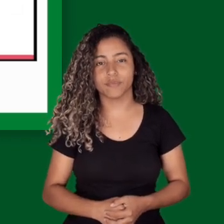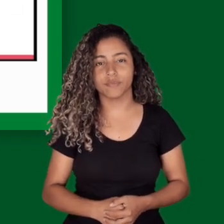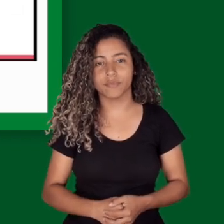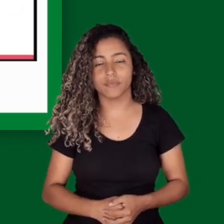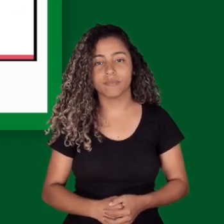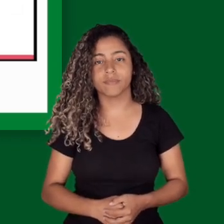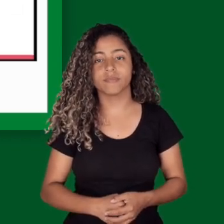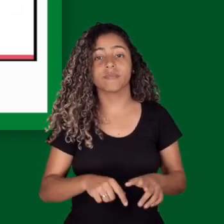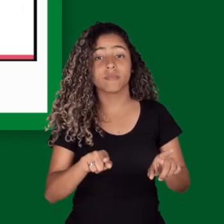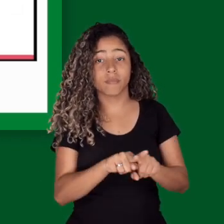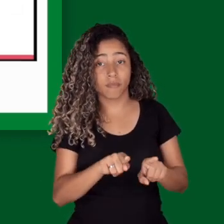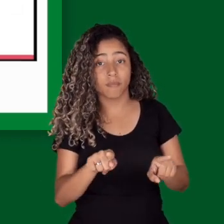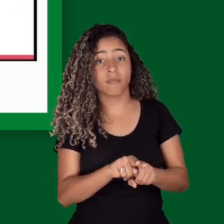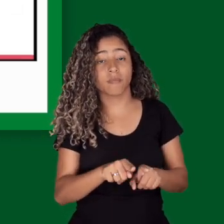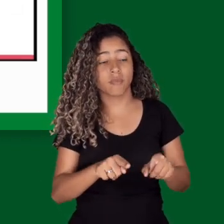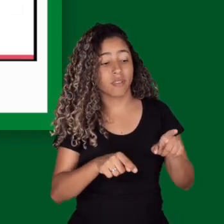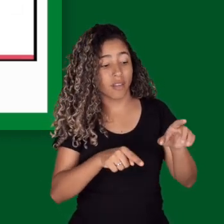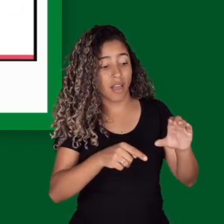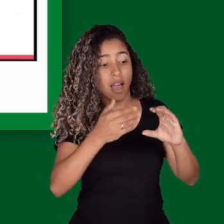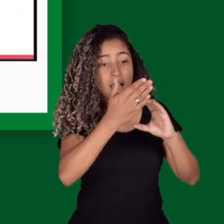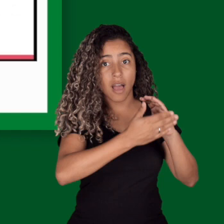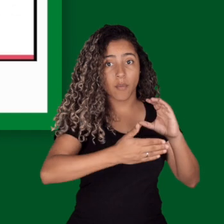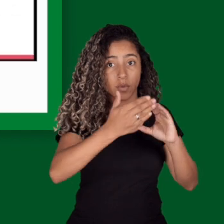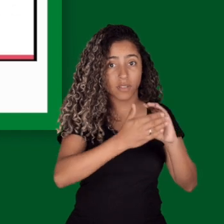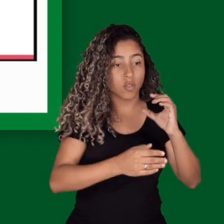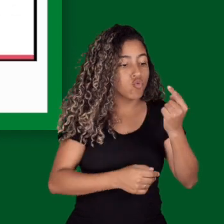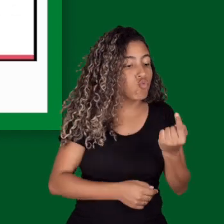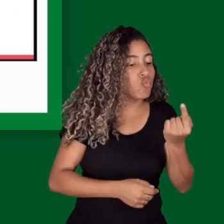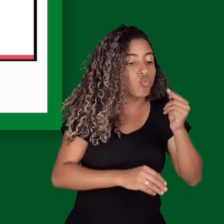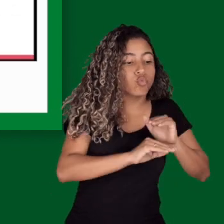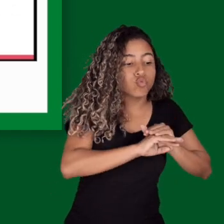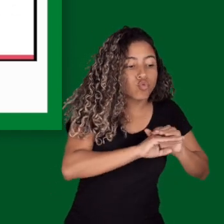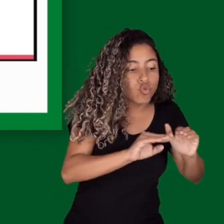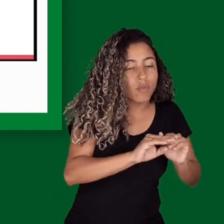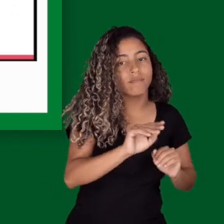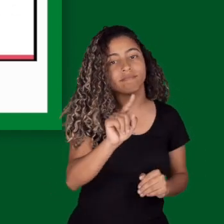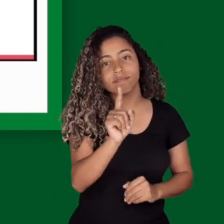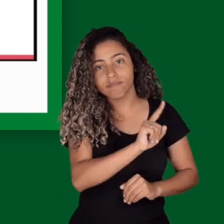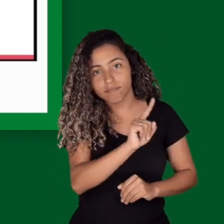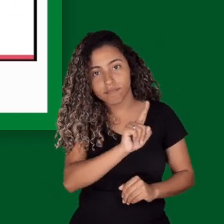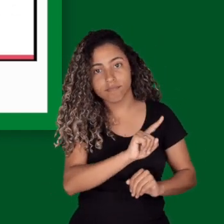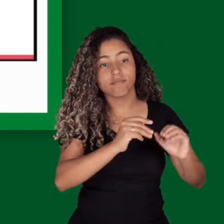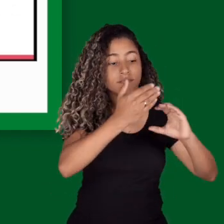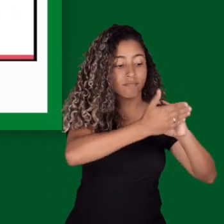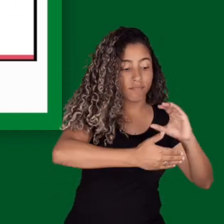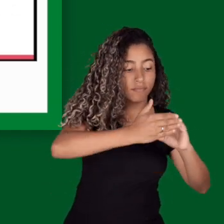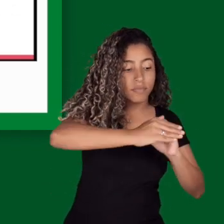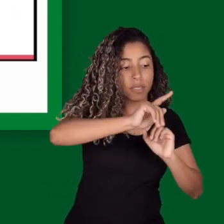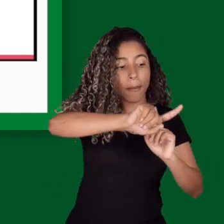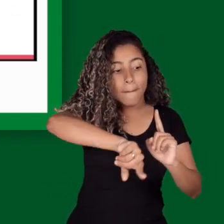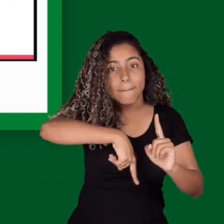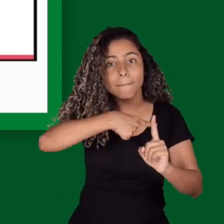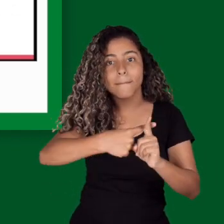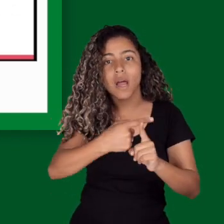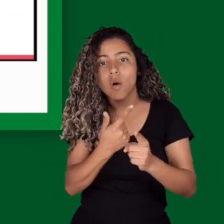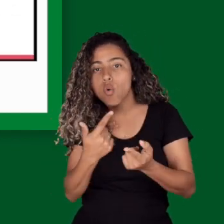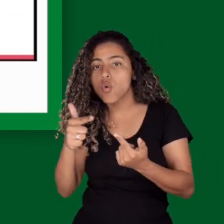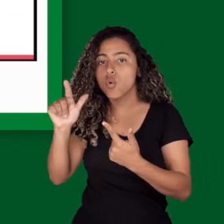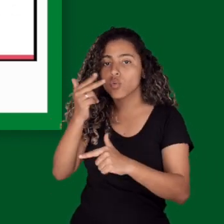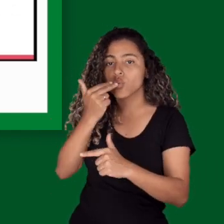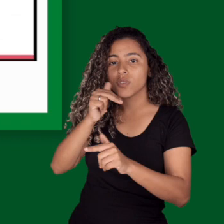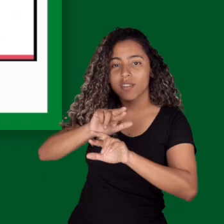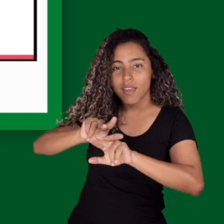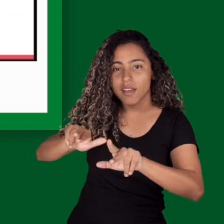esse carboidrato não seja consumido de forma isolada. É importante que ele seja combinado na refeição junto com os